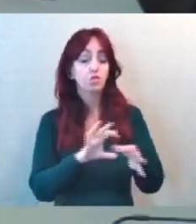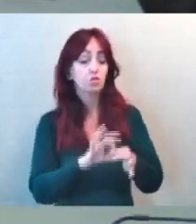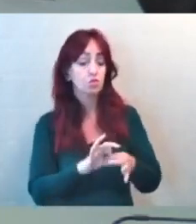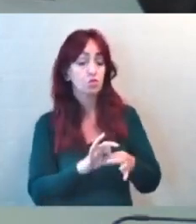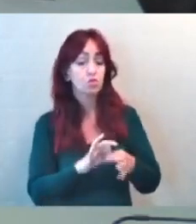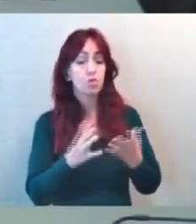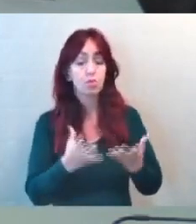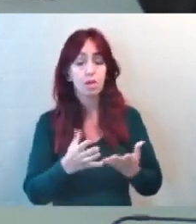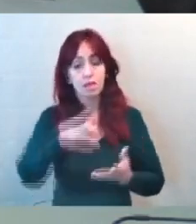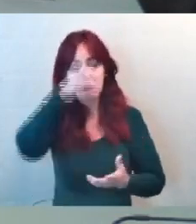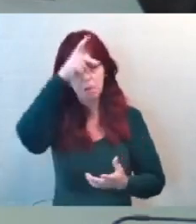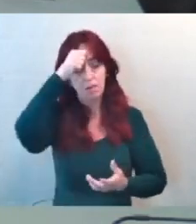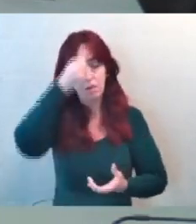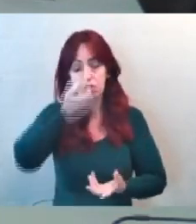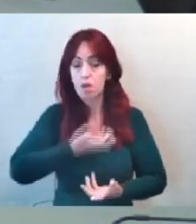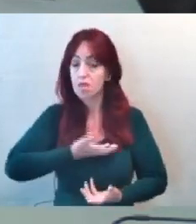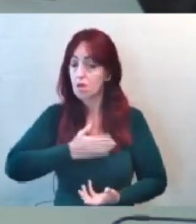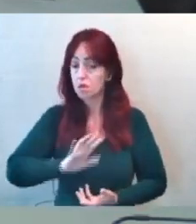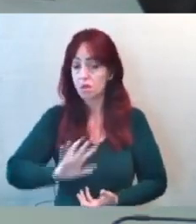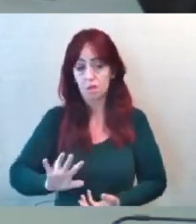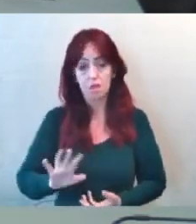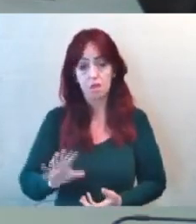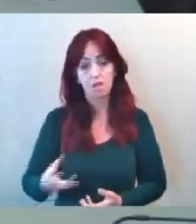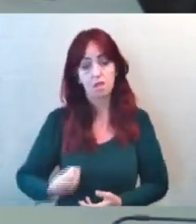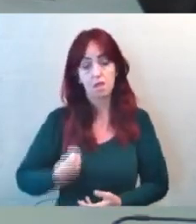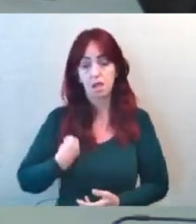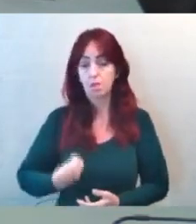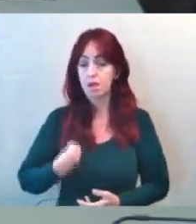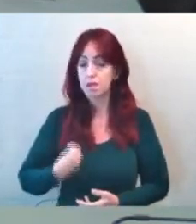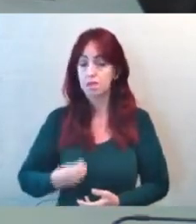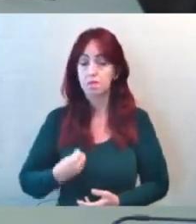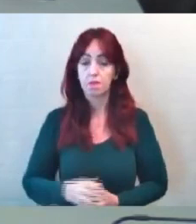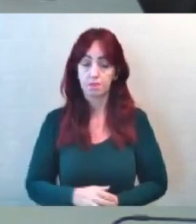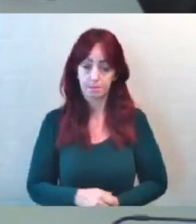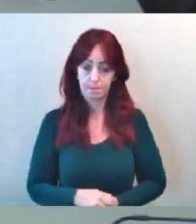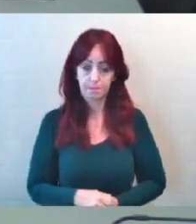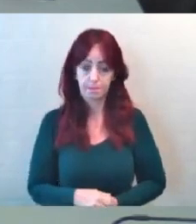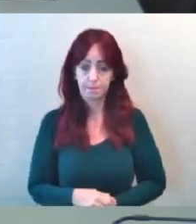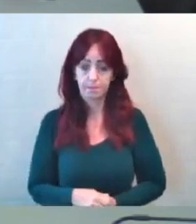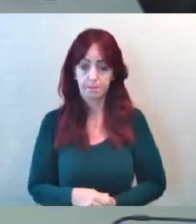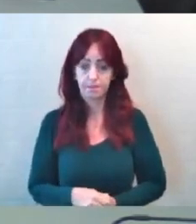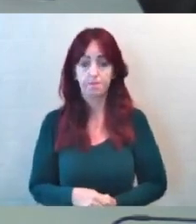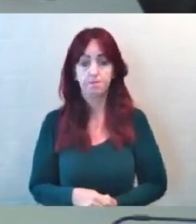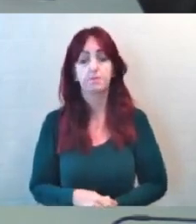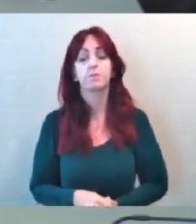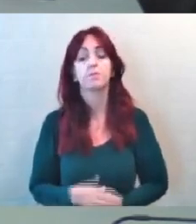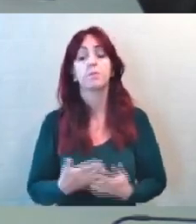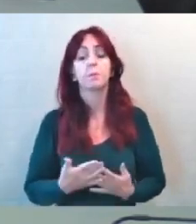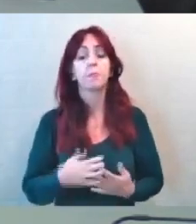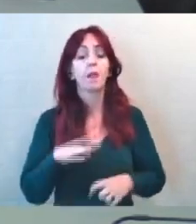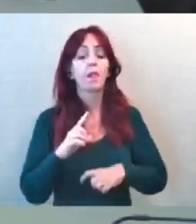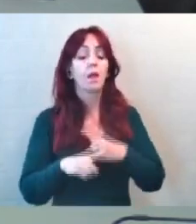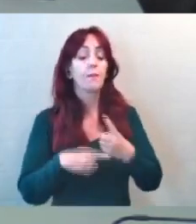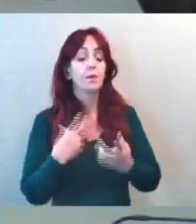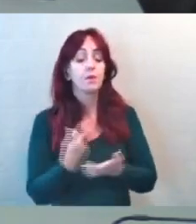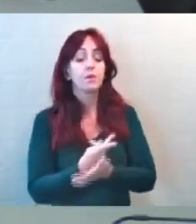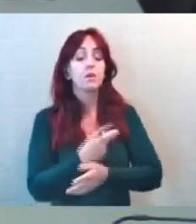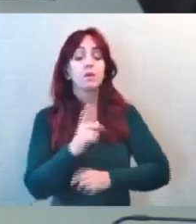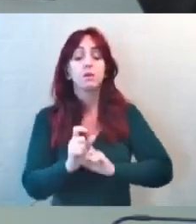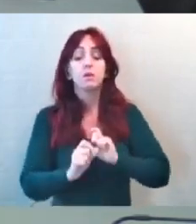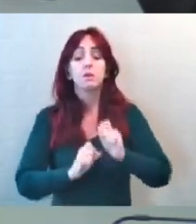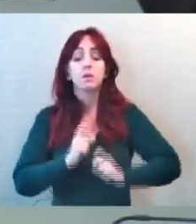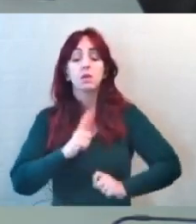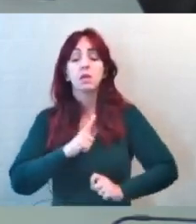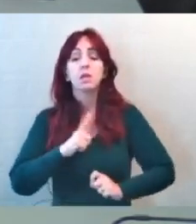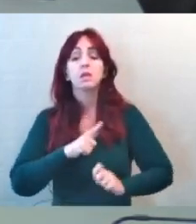verdade, não quis participar desse movimento. Depois, nós tivemos esses